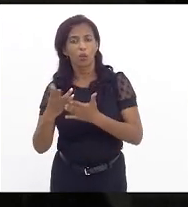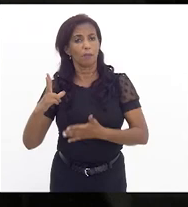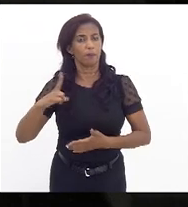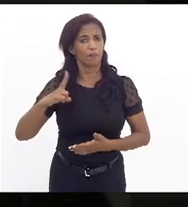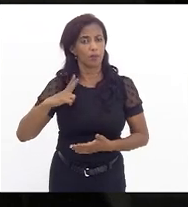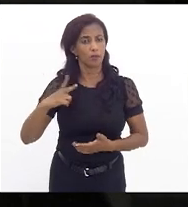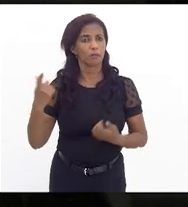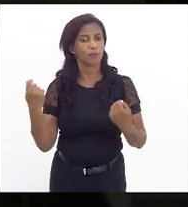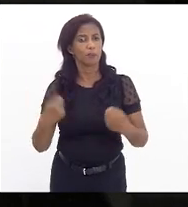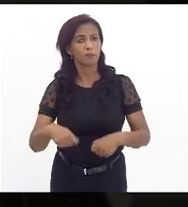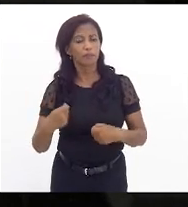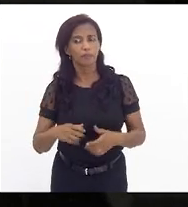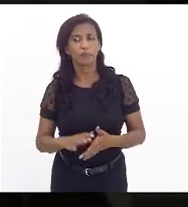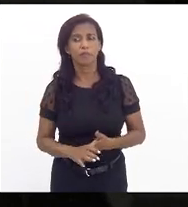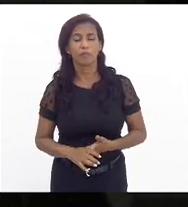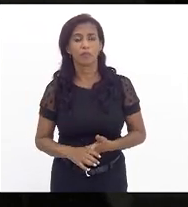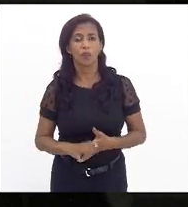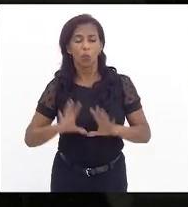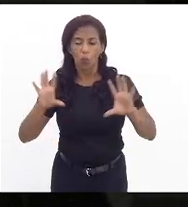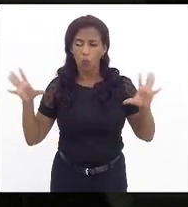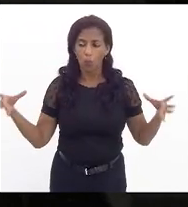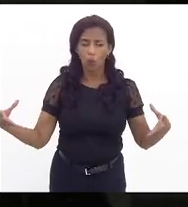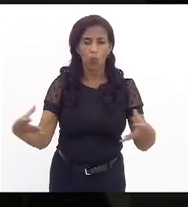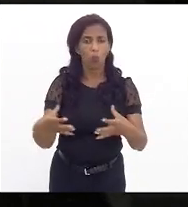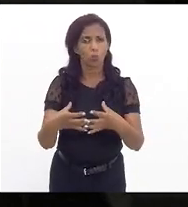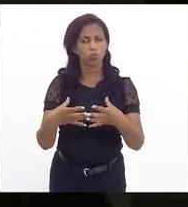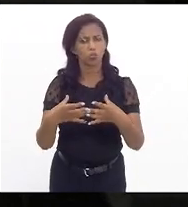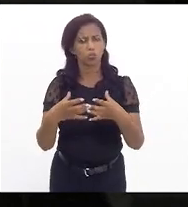particulares, tem que envolver